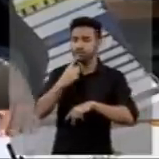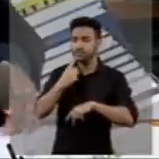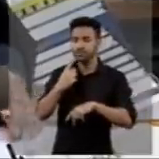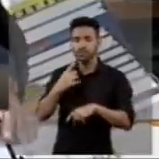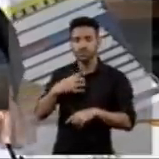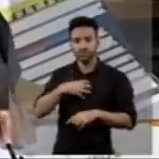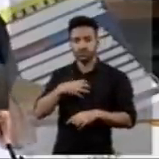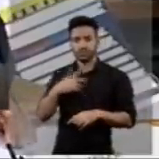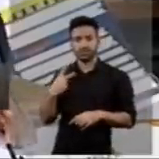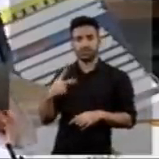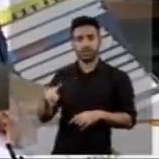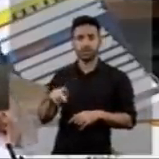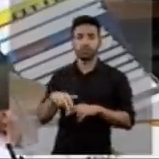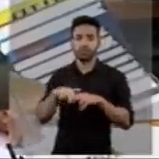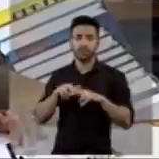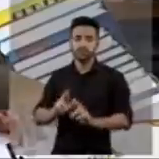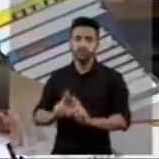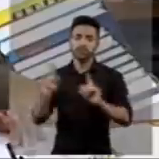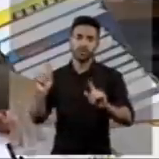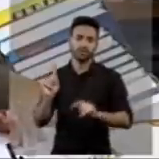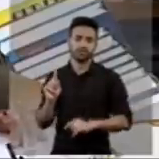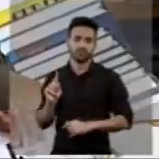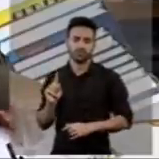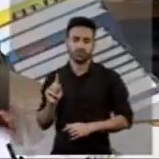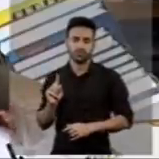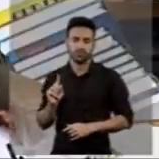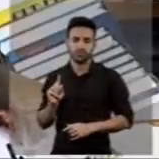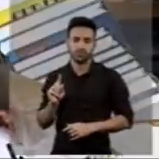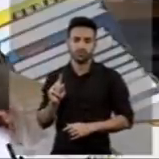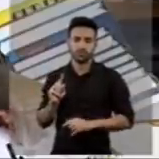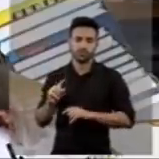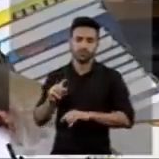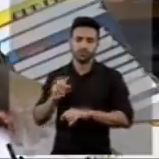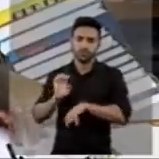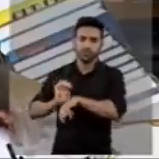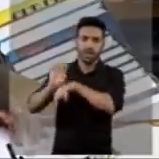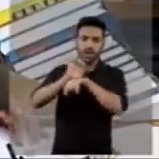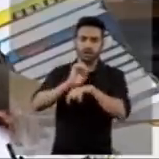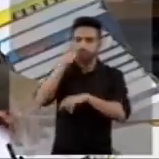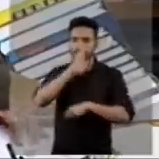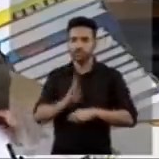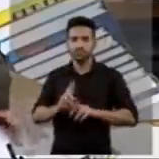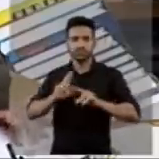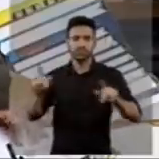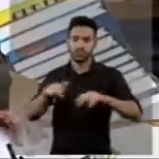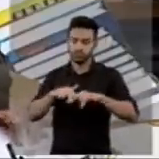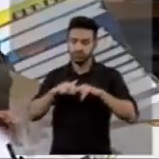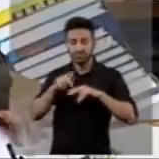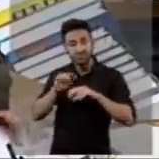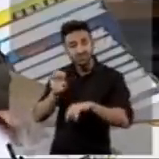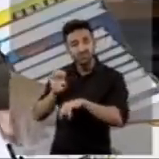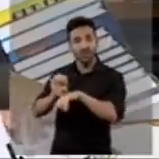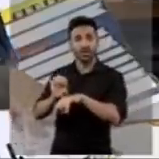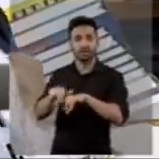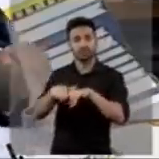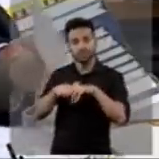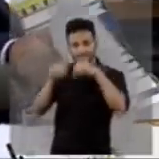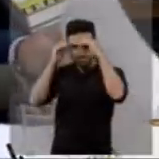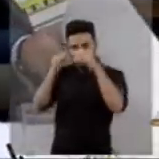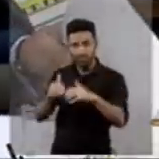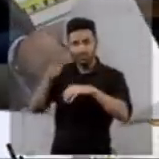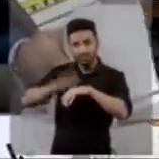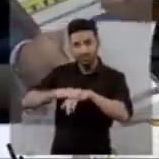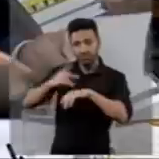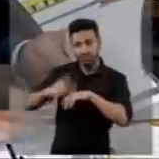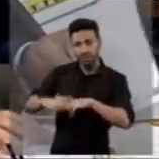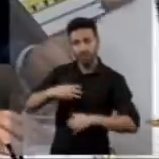diversidade biológica verificada no país. O atendimento às necessidades regionais é